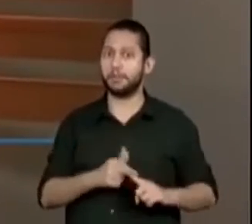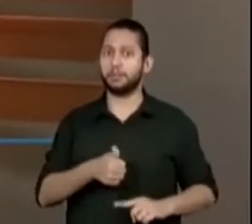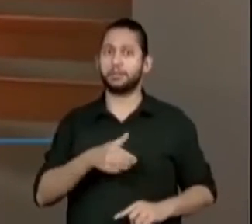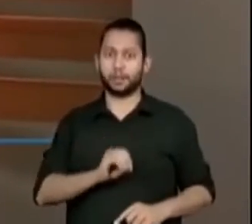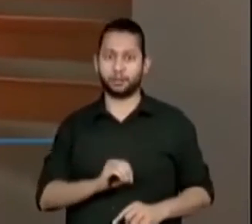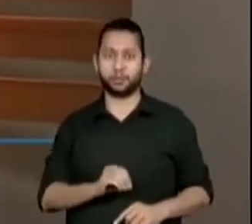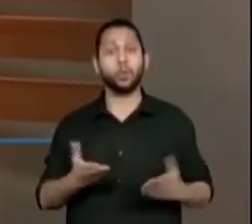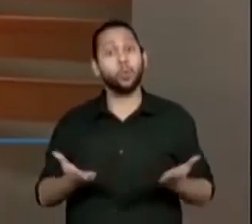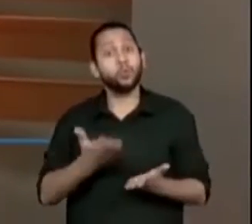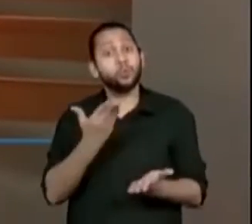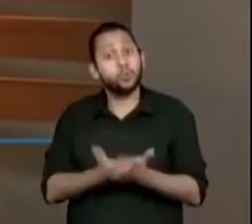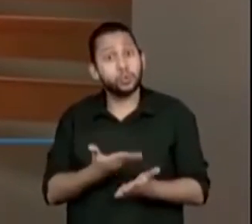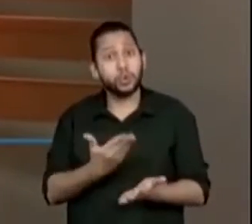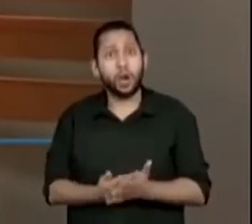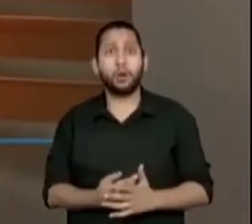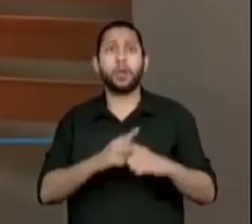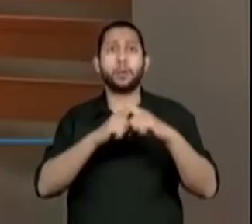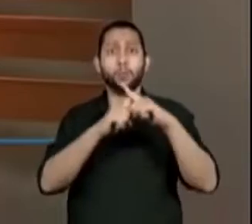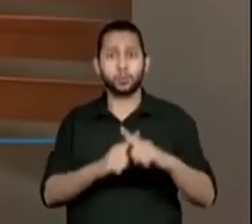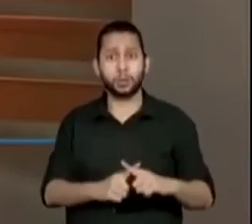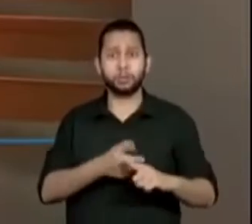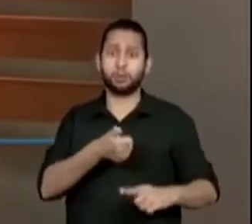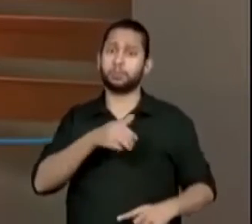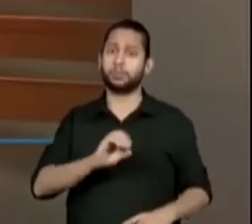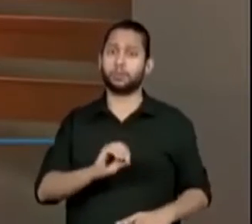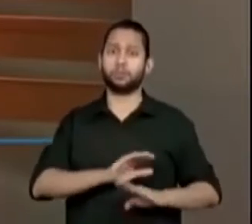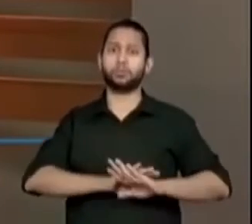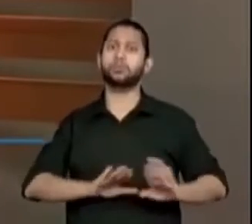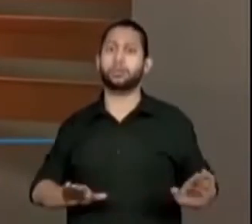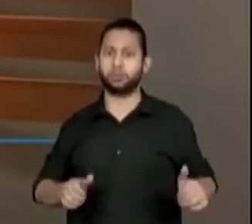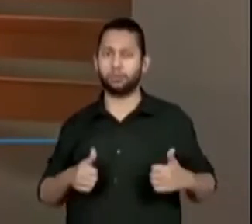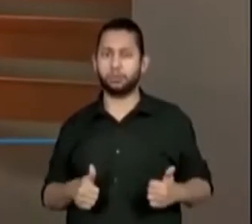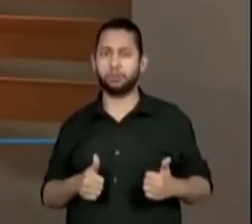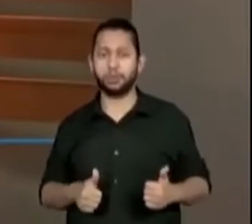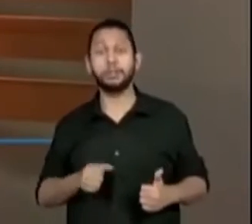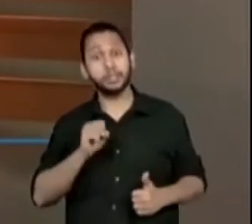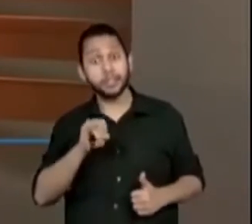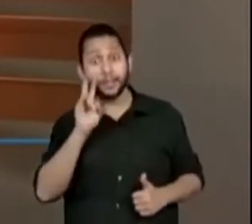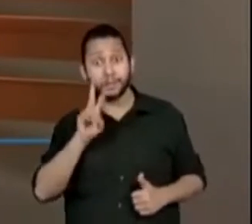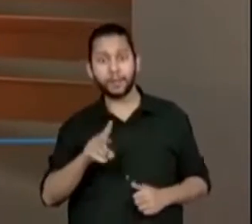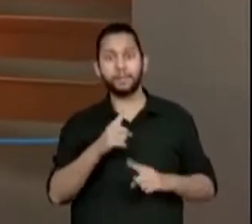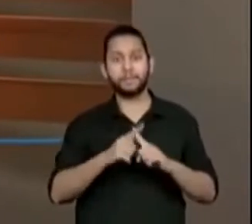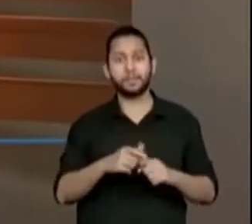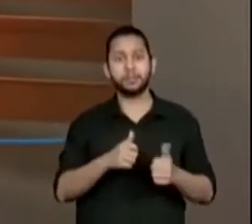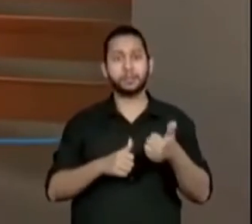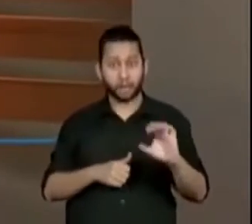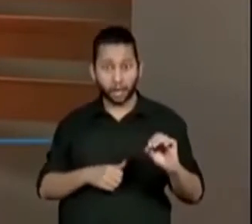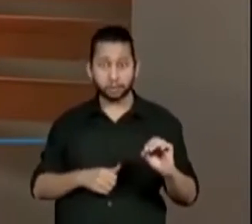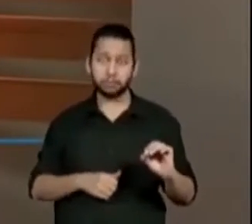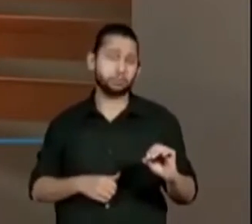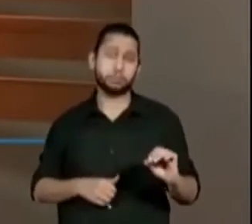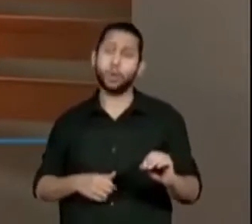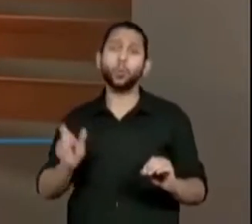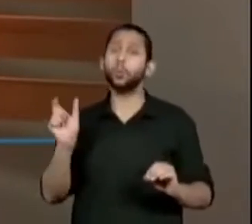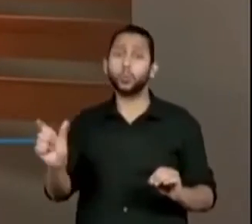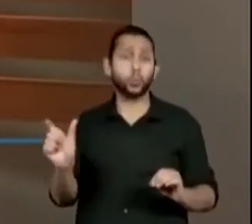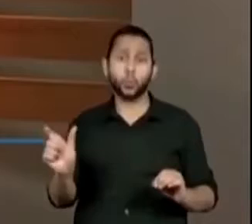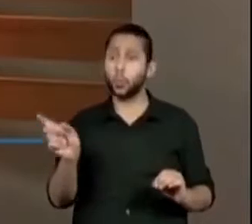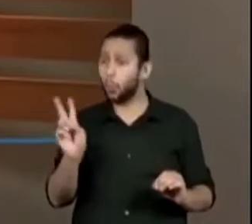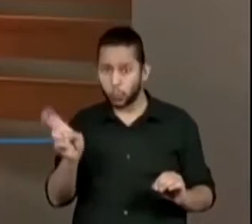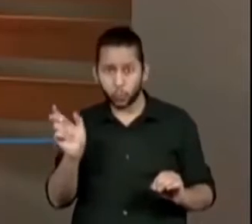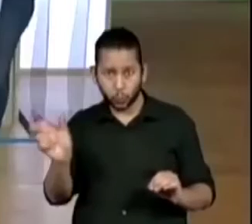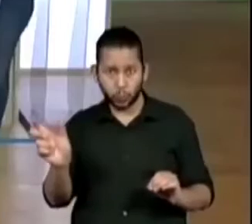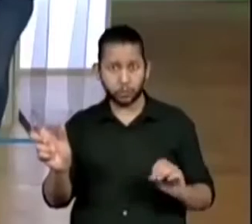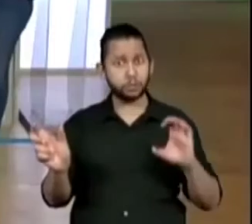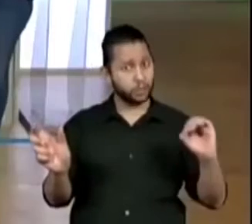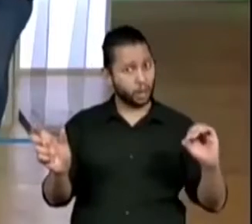o nome da nossa aula é multiplicação por 10. Então, apareceu uma multiplicação por 10, independente do número, dá para usar essa